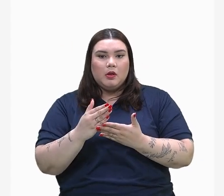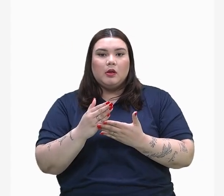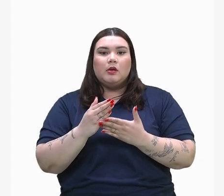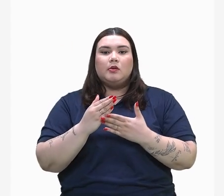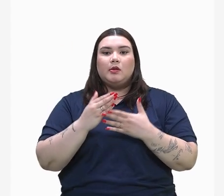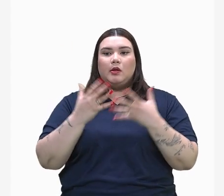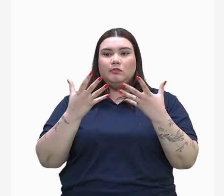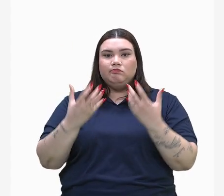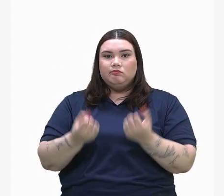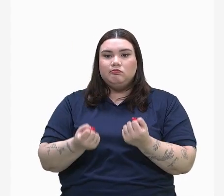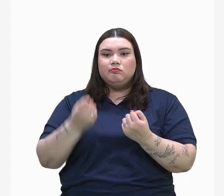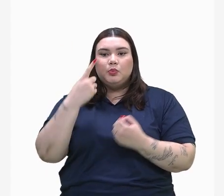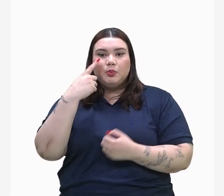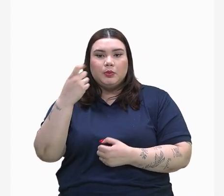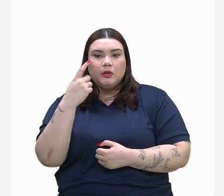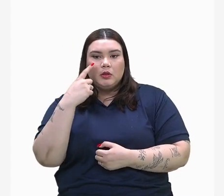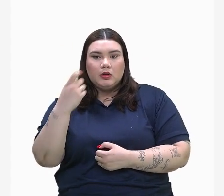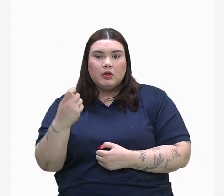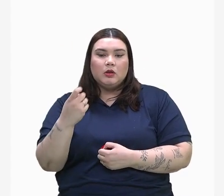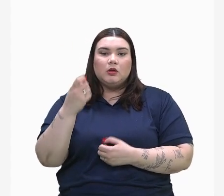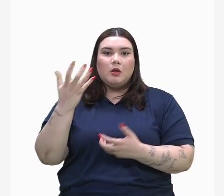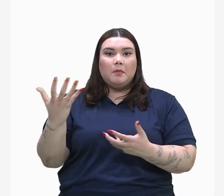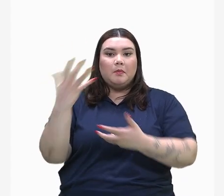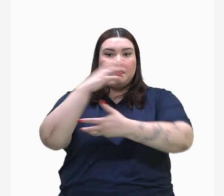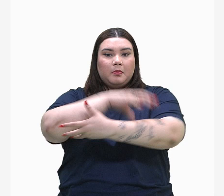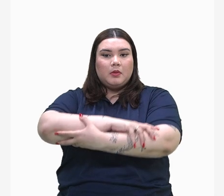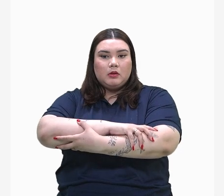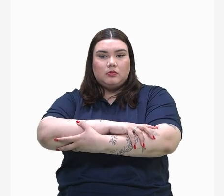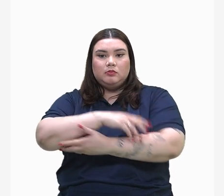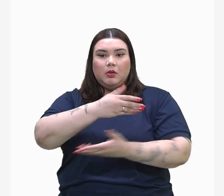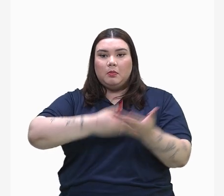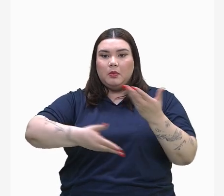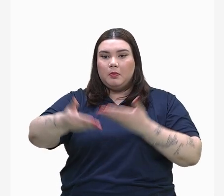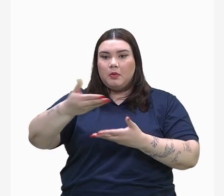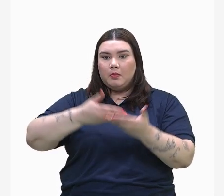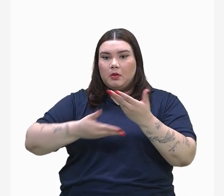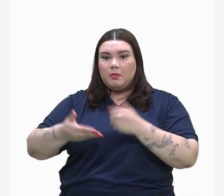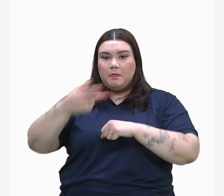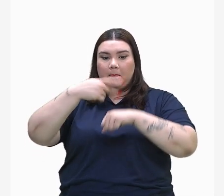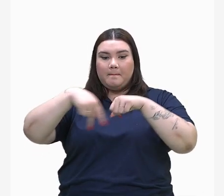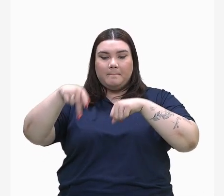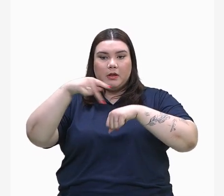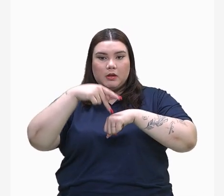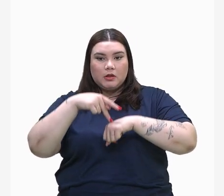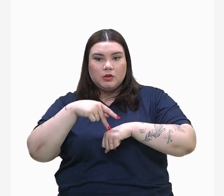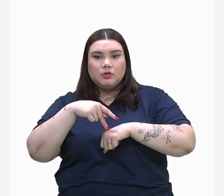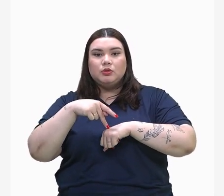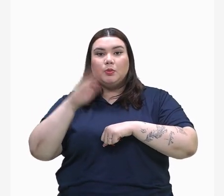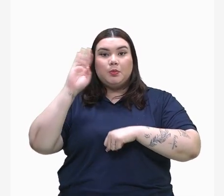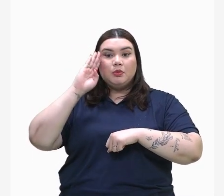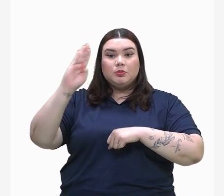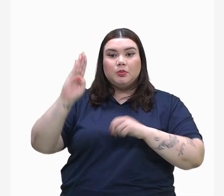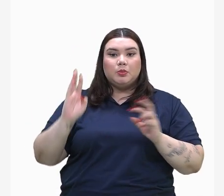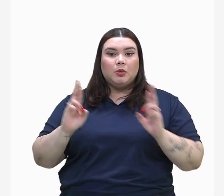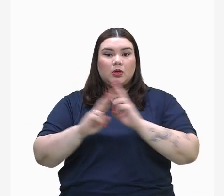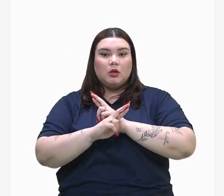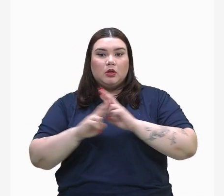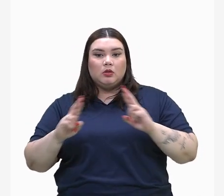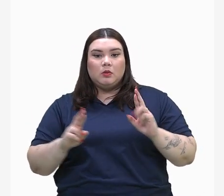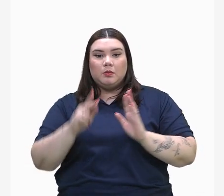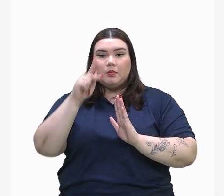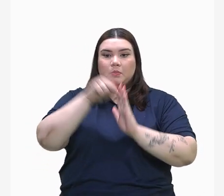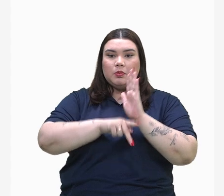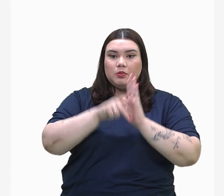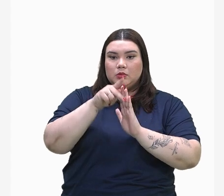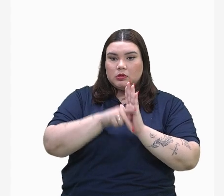esse interesse a ter essa parceria comercial com países vizinhos, principalmente relacionado a projetos